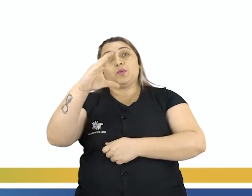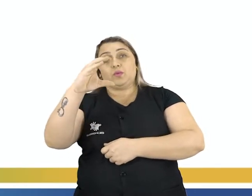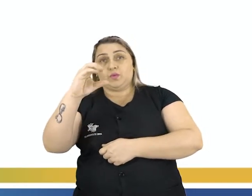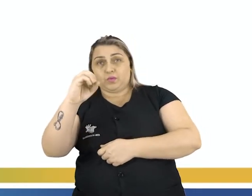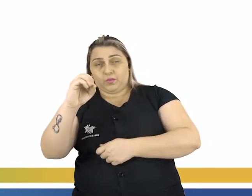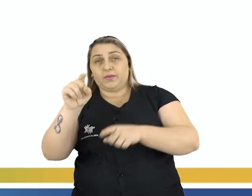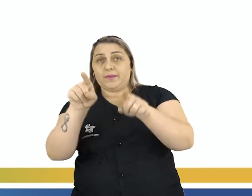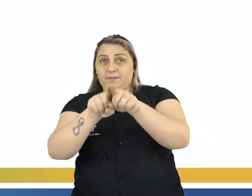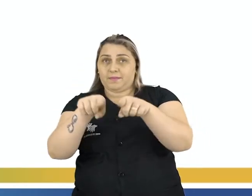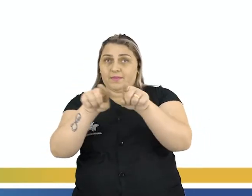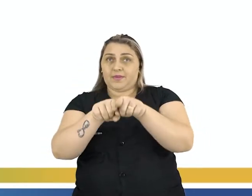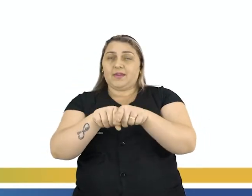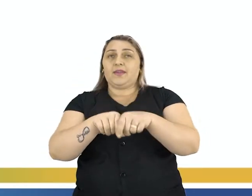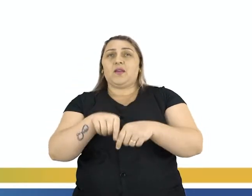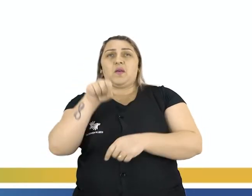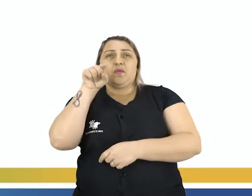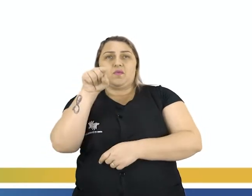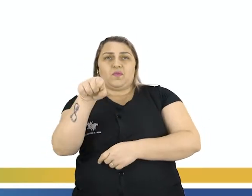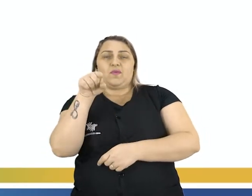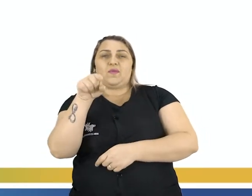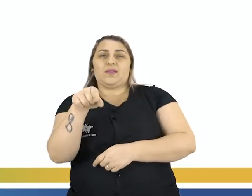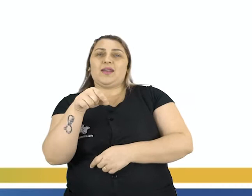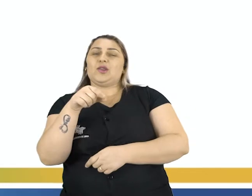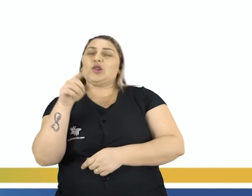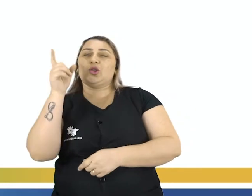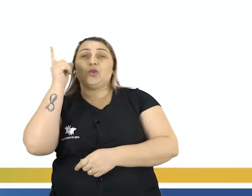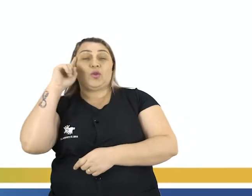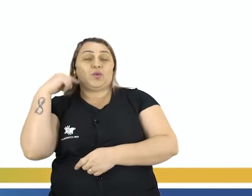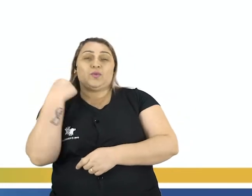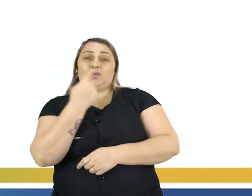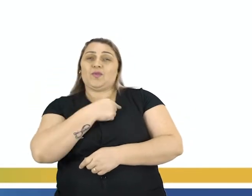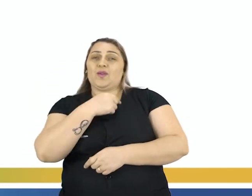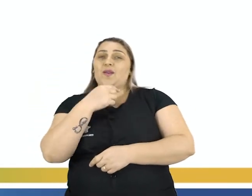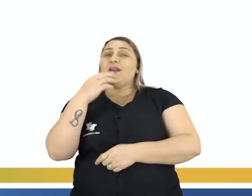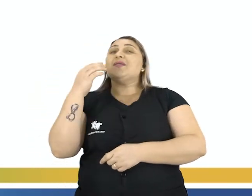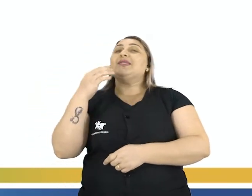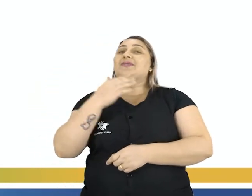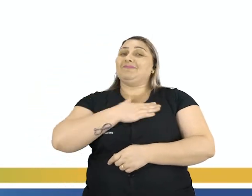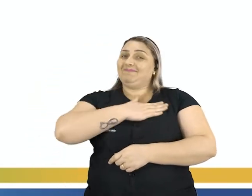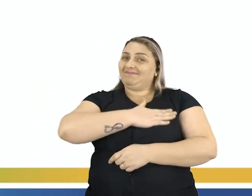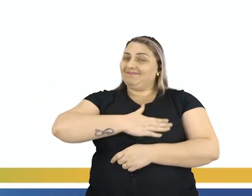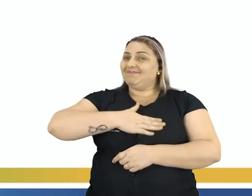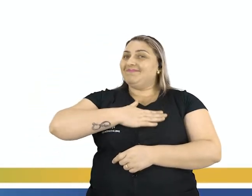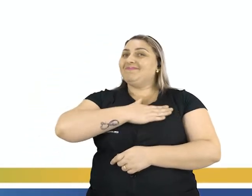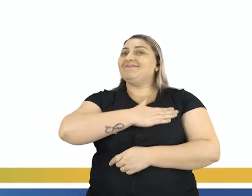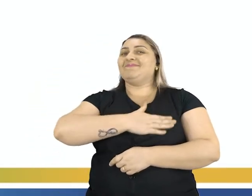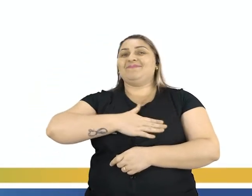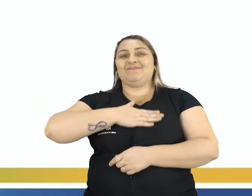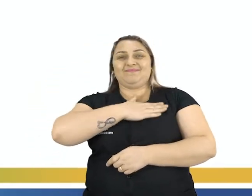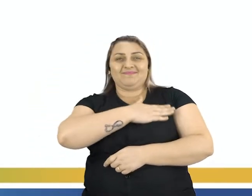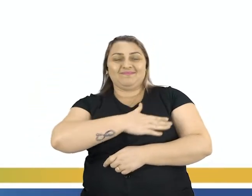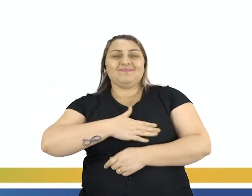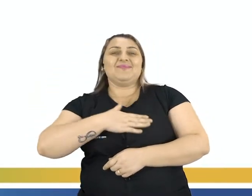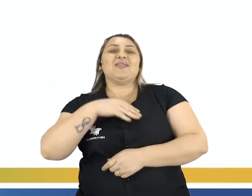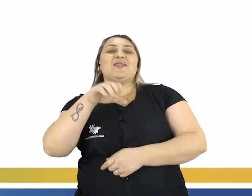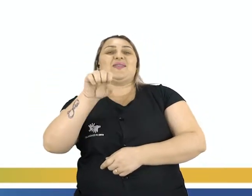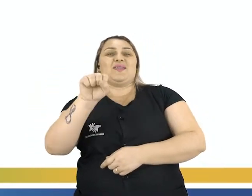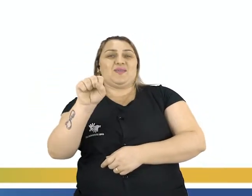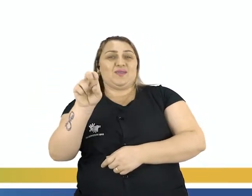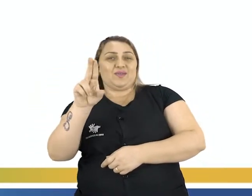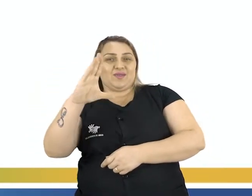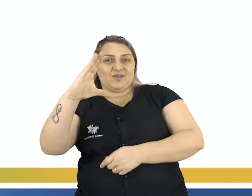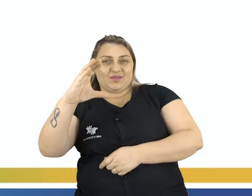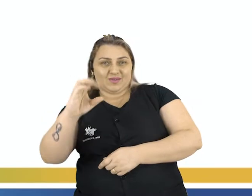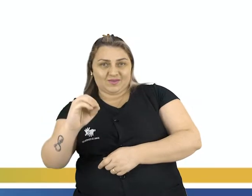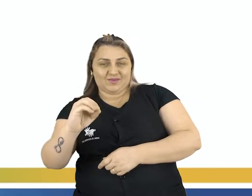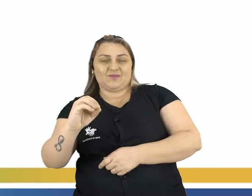sucos, né? Você, com certeza, todos nós, eu acredito que não existe ninguém que não goste de algum tipo de suco,